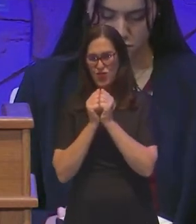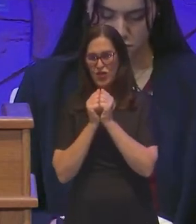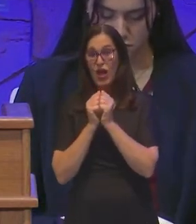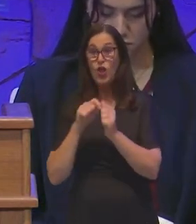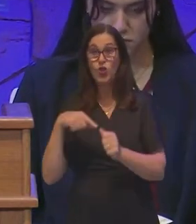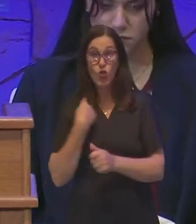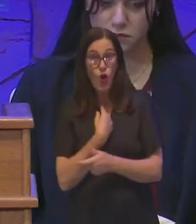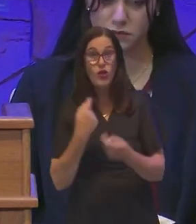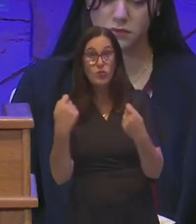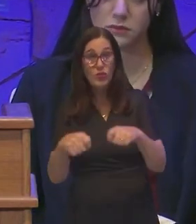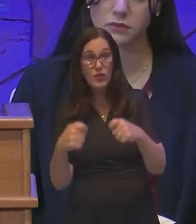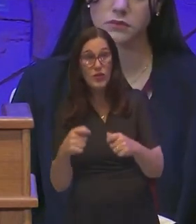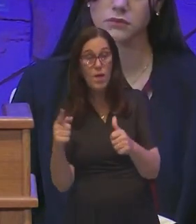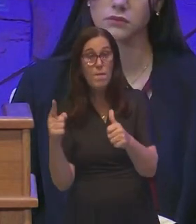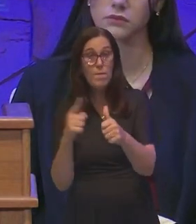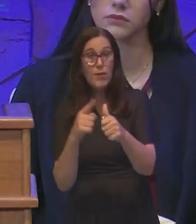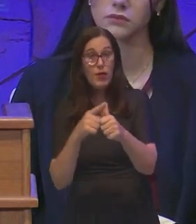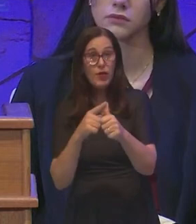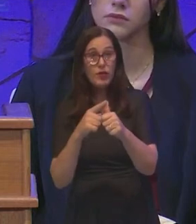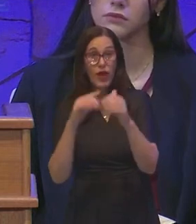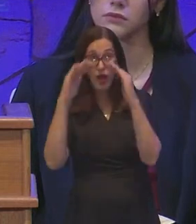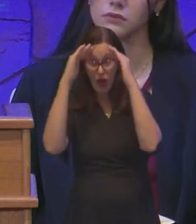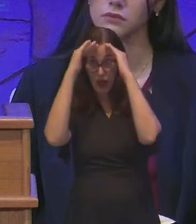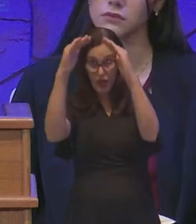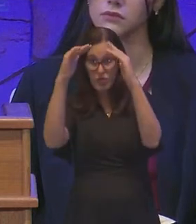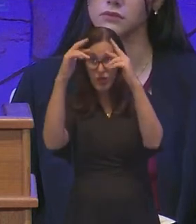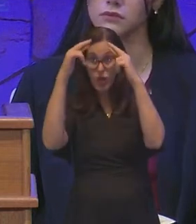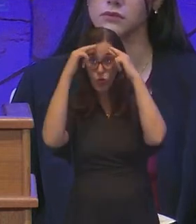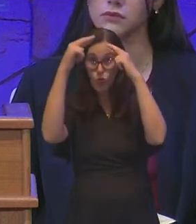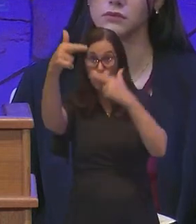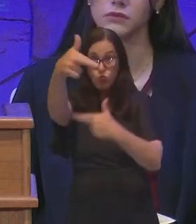nós precisamos, primeiro, de respeito mútuo.